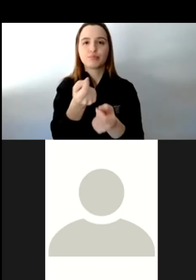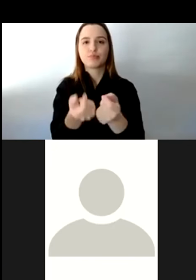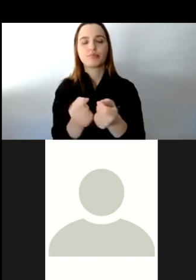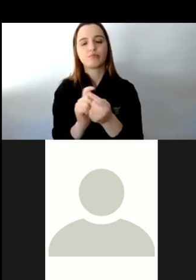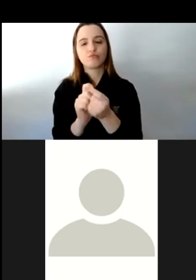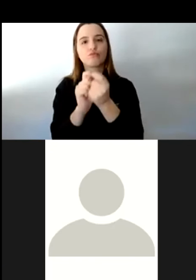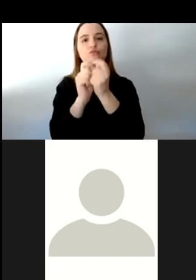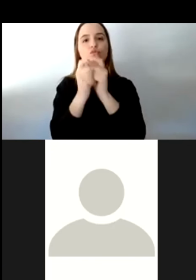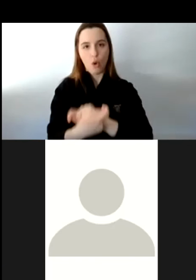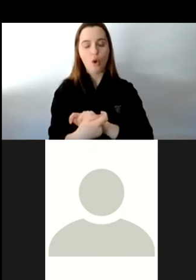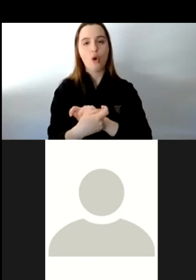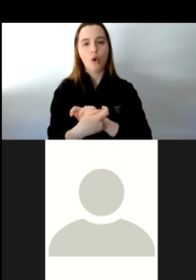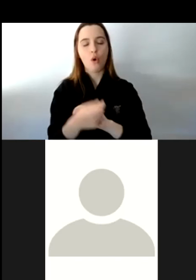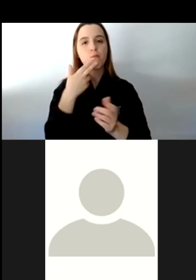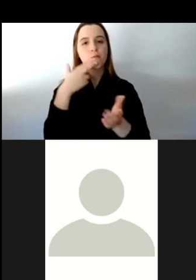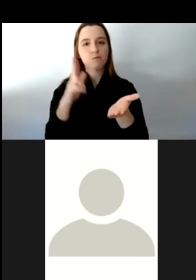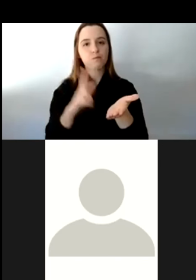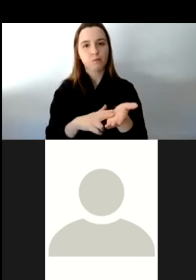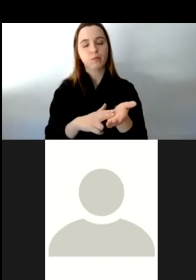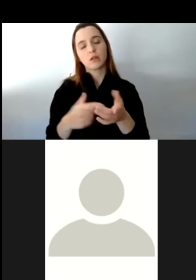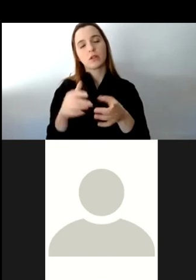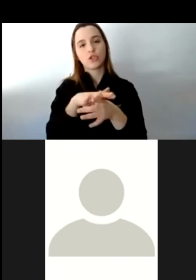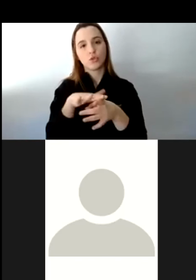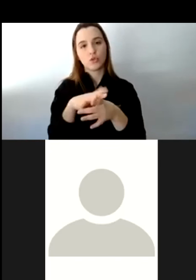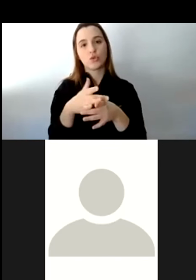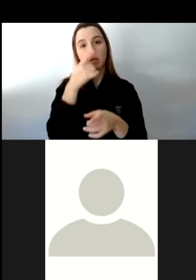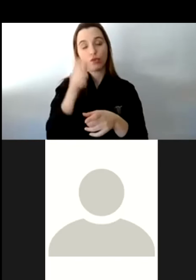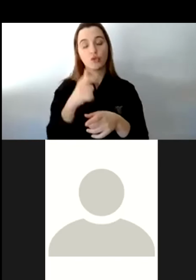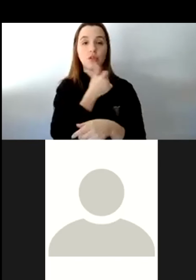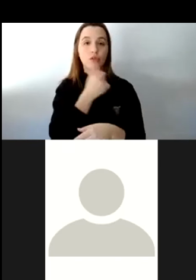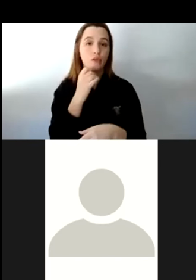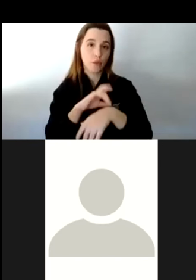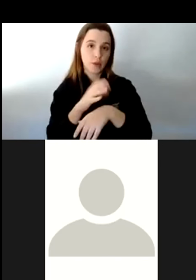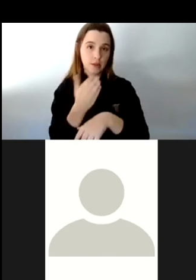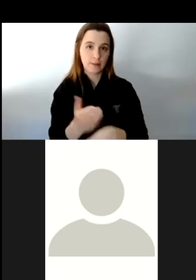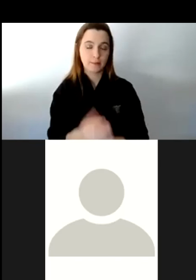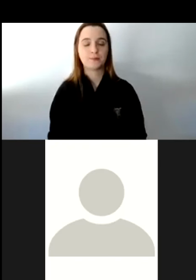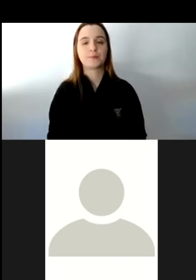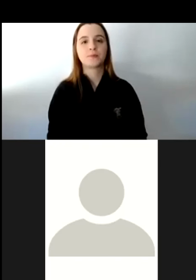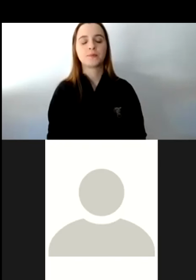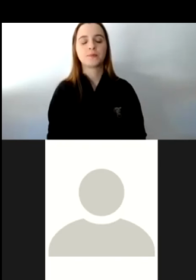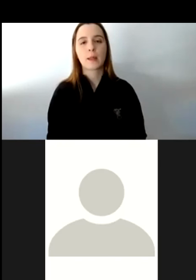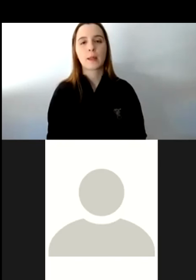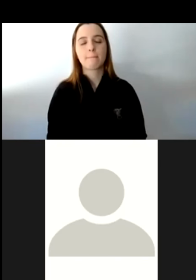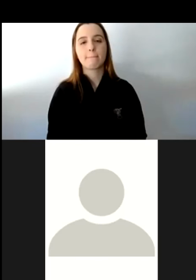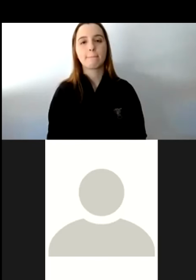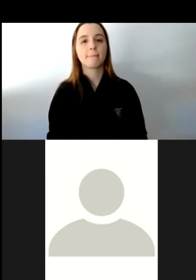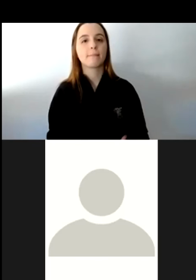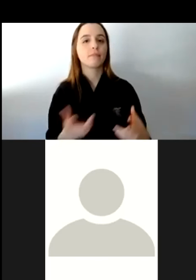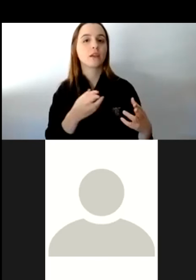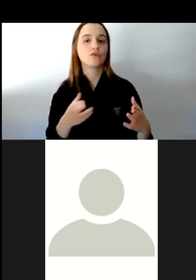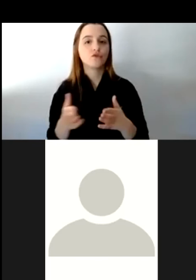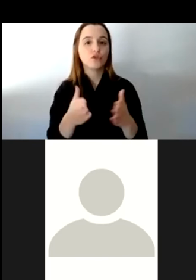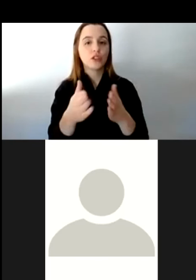uma mudança real nas condições complexas das pessoas que sofrem com estas doenças.